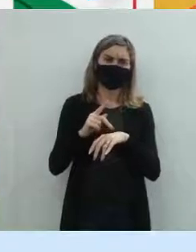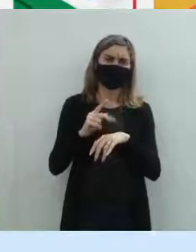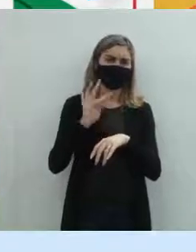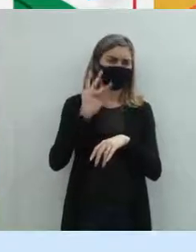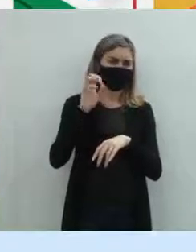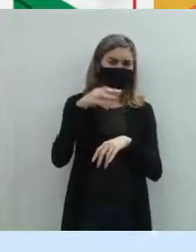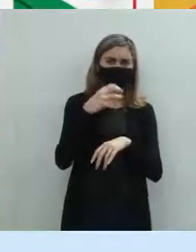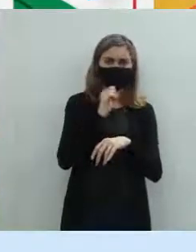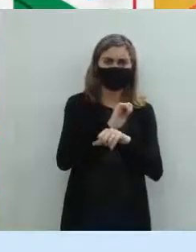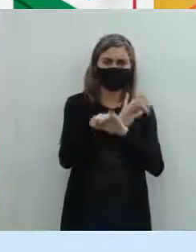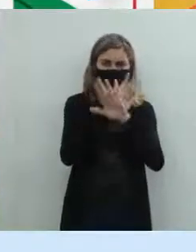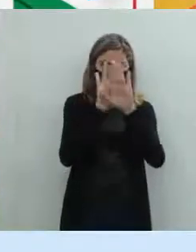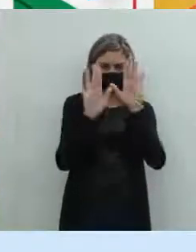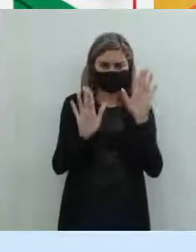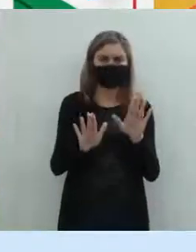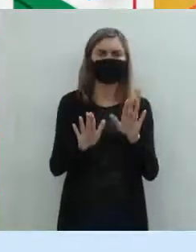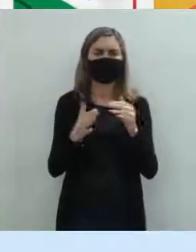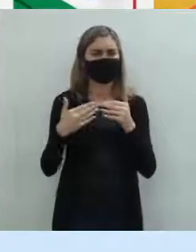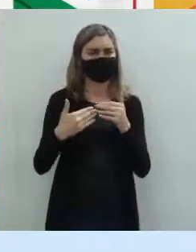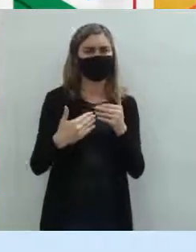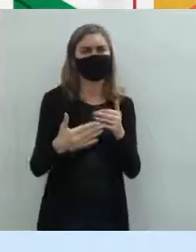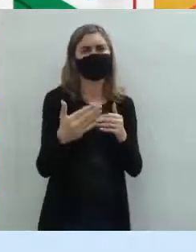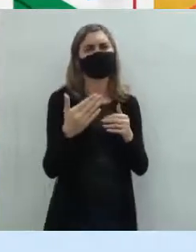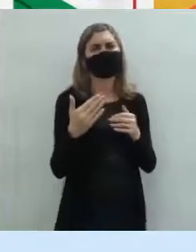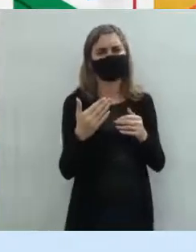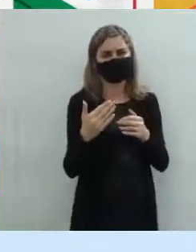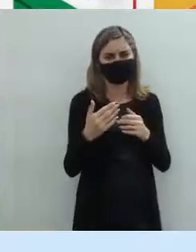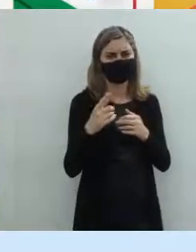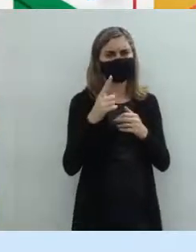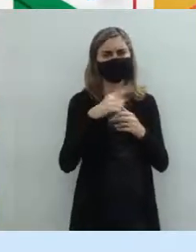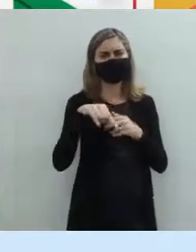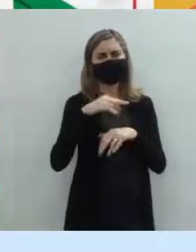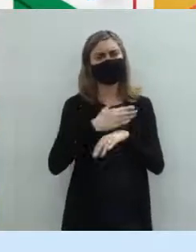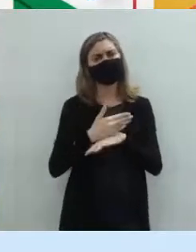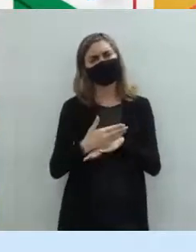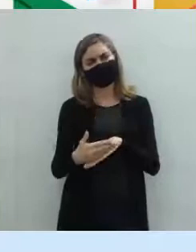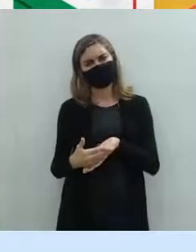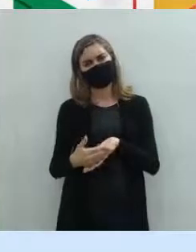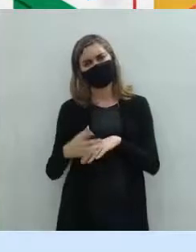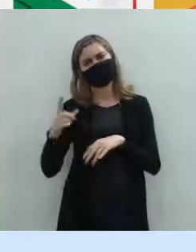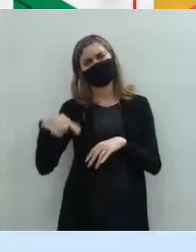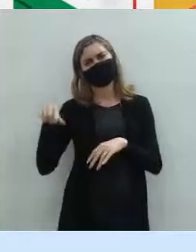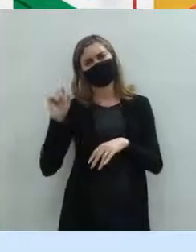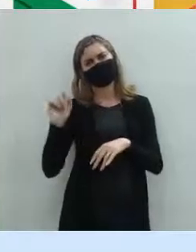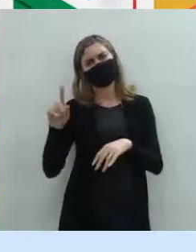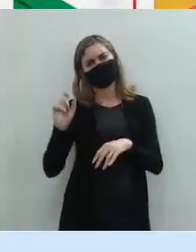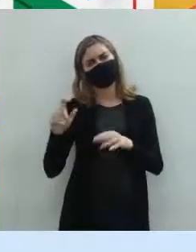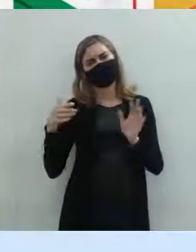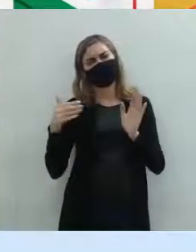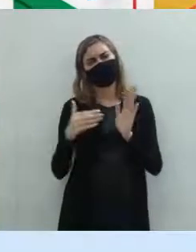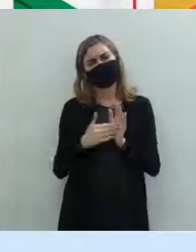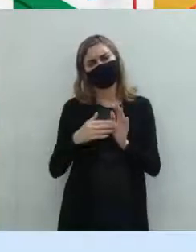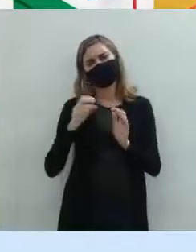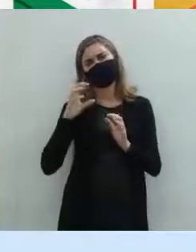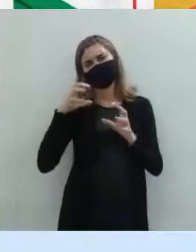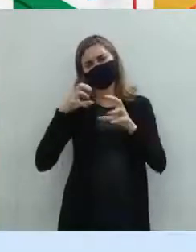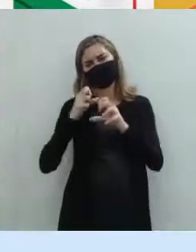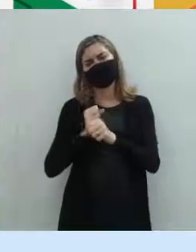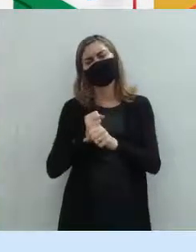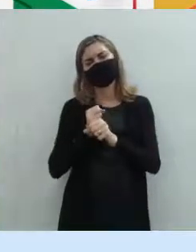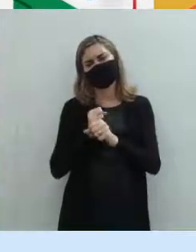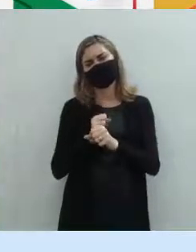claro, que vai colocando o branquinho em cima do azul, até o tom mais escuro, que a gente